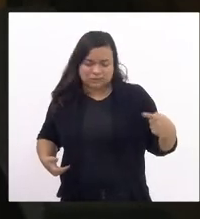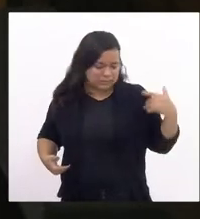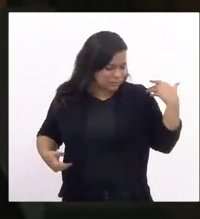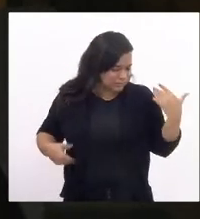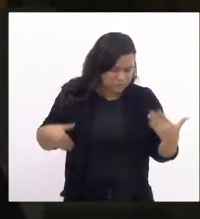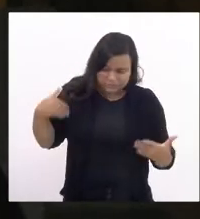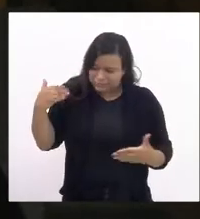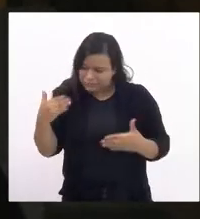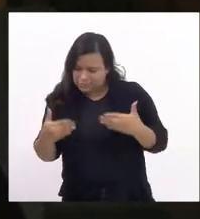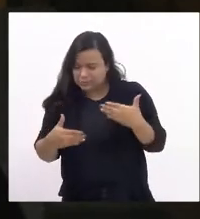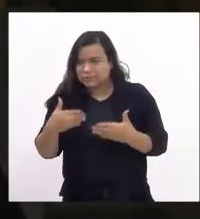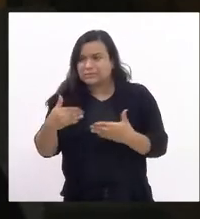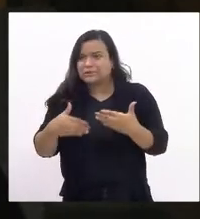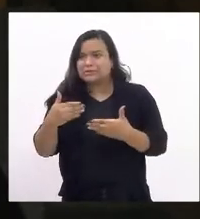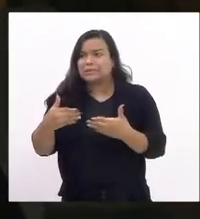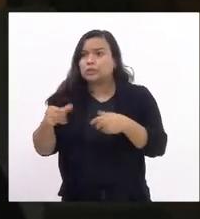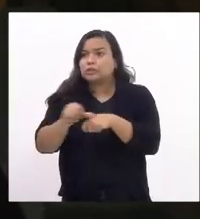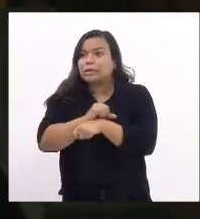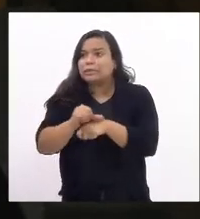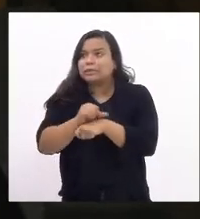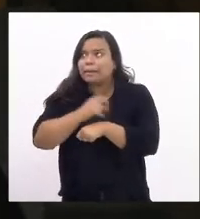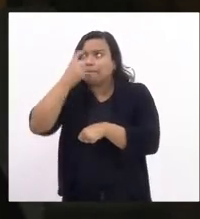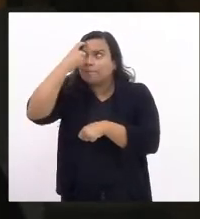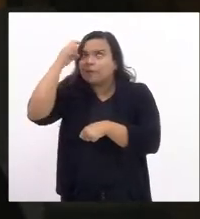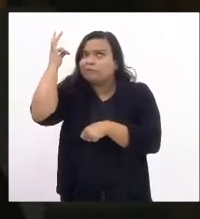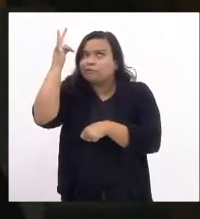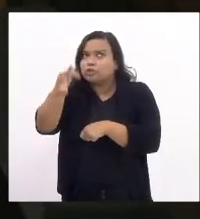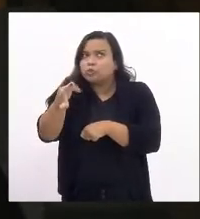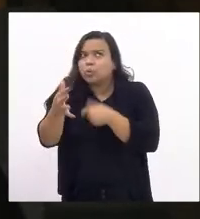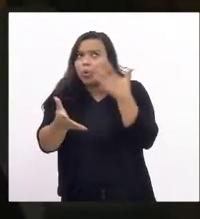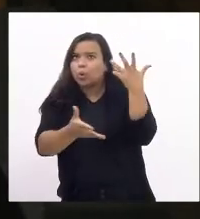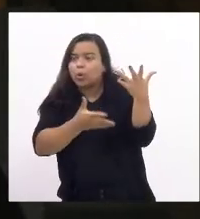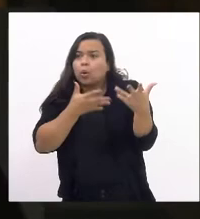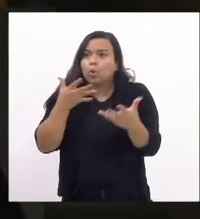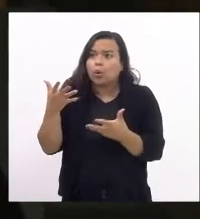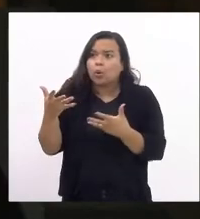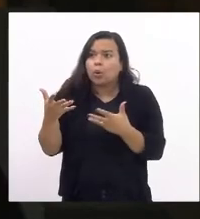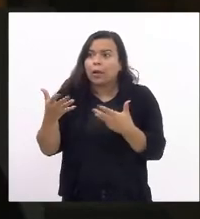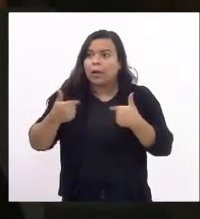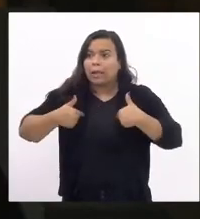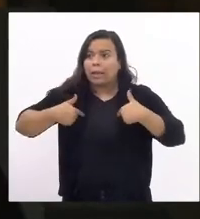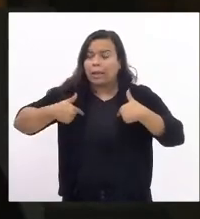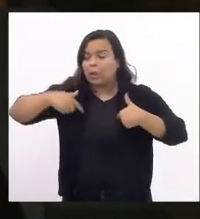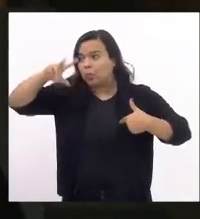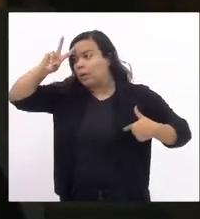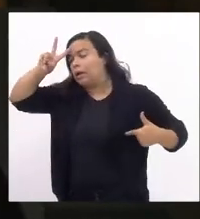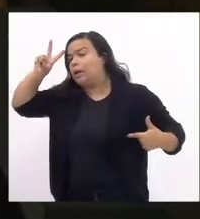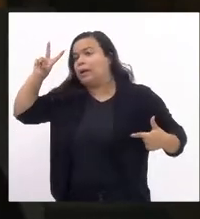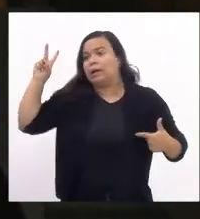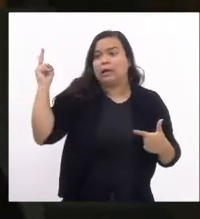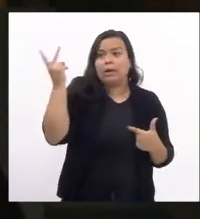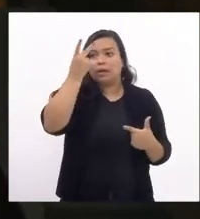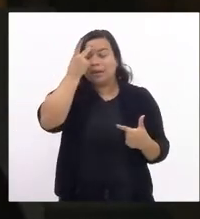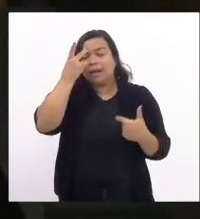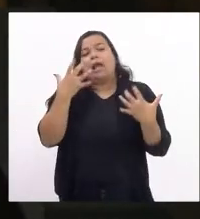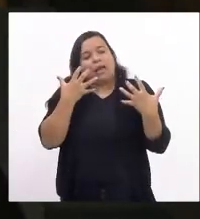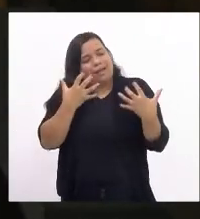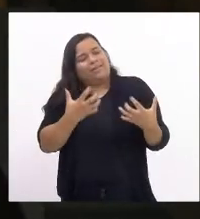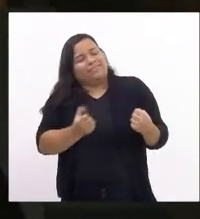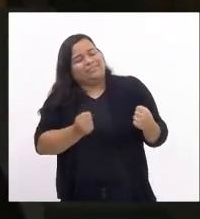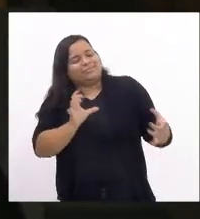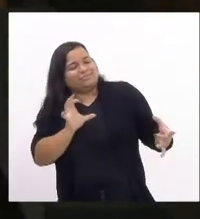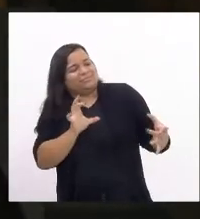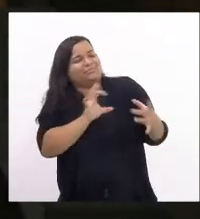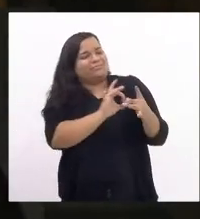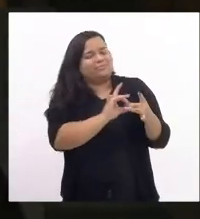uma estratégia de futuro ou de presente, não importa, me aliar a esse governo.